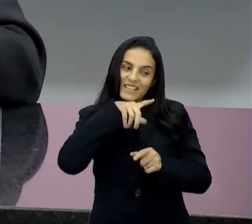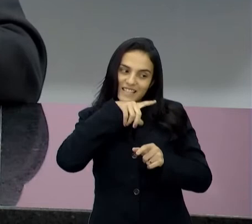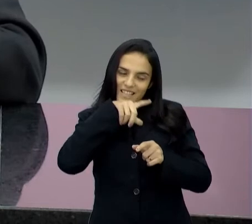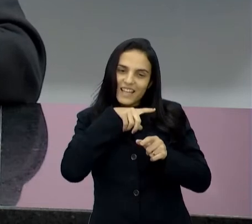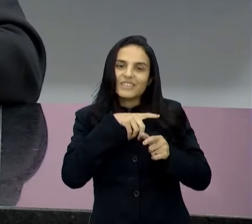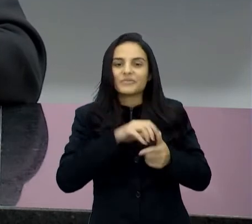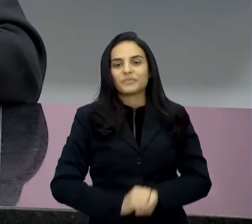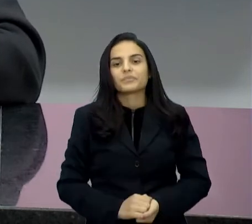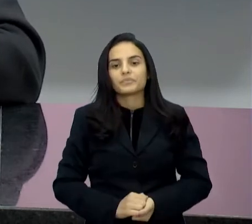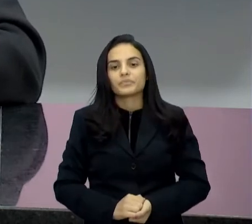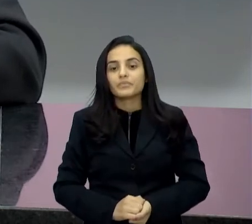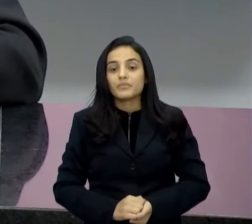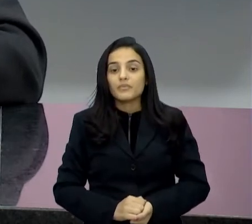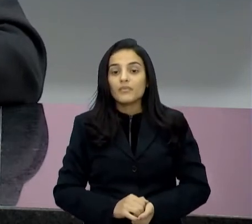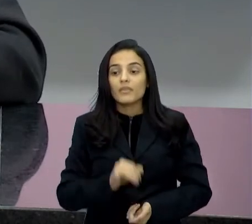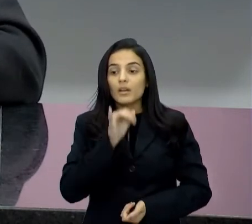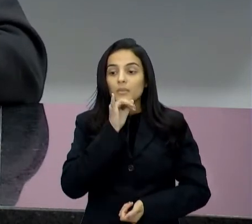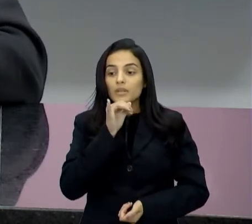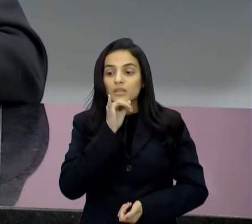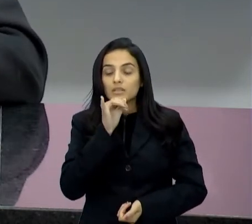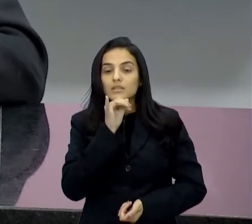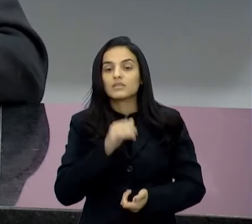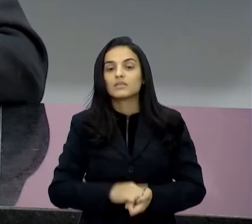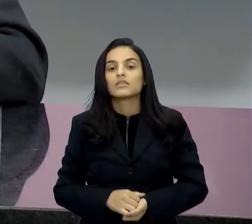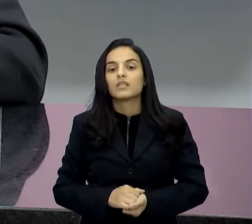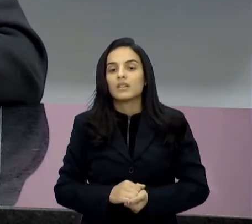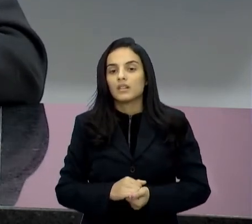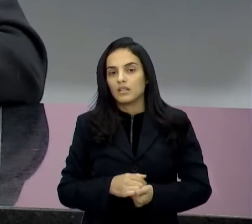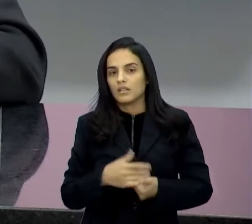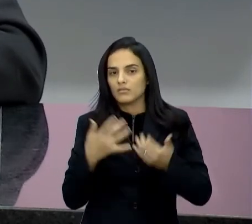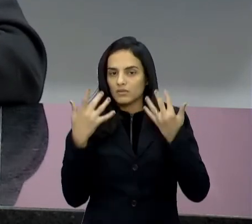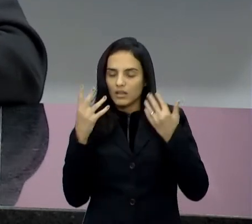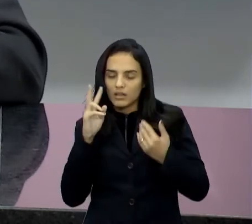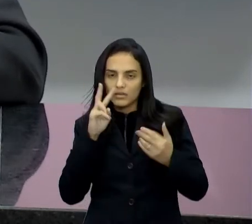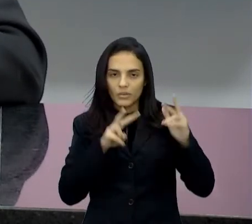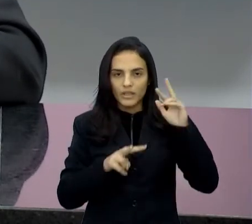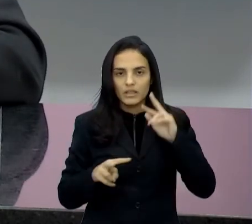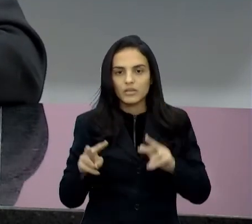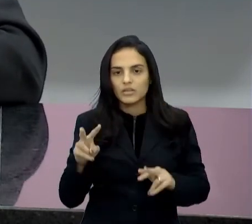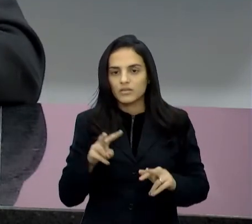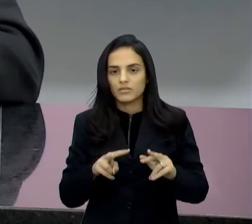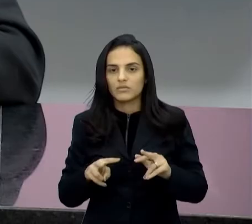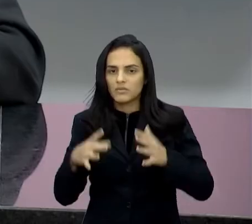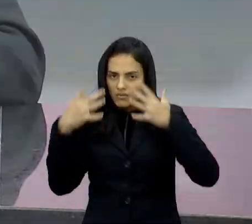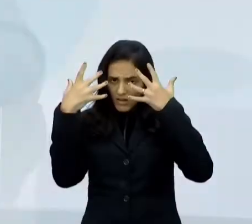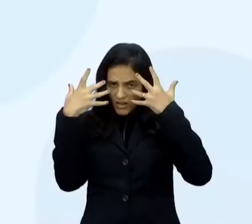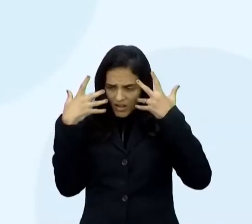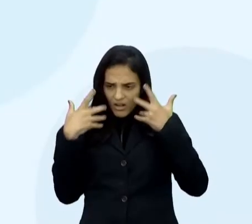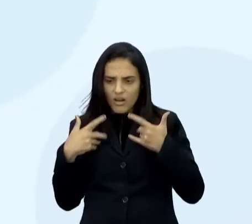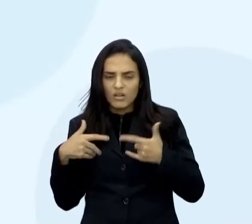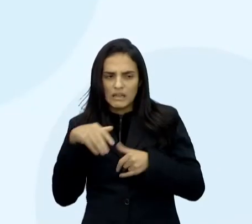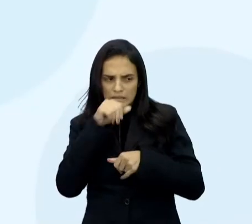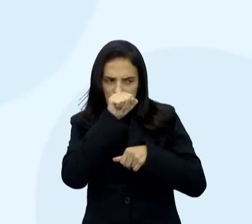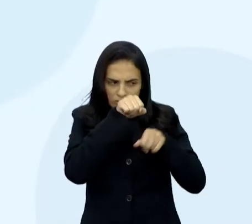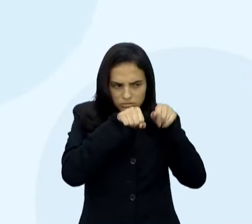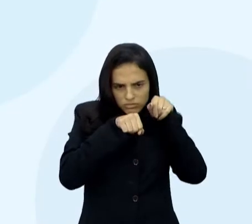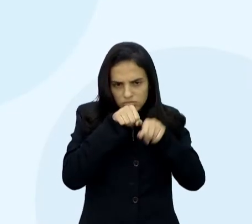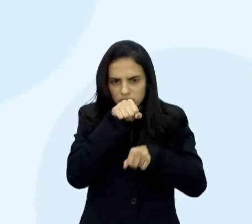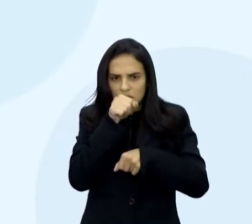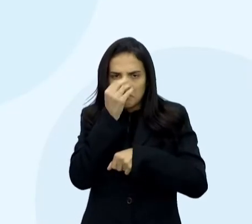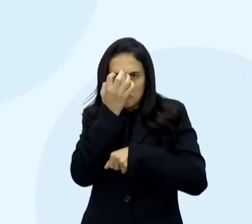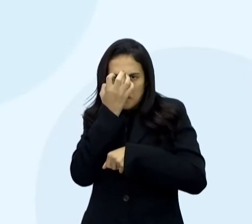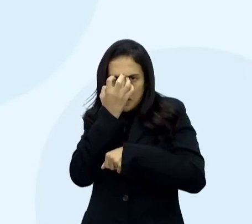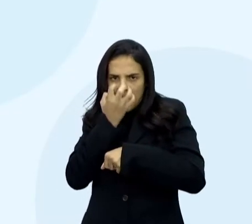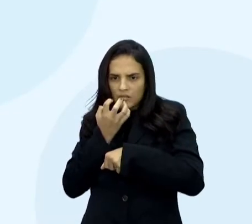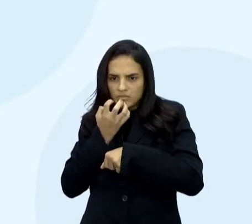território e quando o território é invadido, ele faz aquela cara brava, né? Então, o leão ele está bravo daquele jeito porque a câmera,